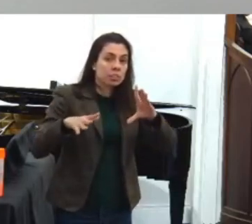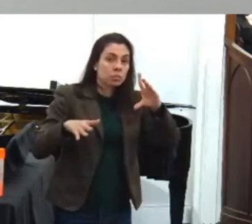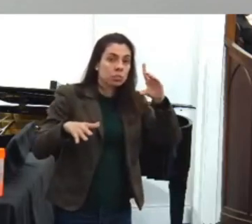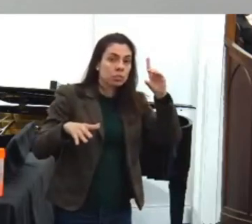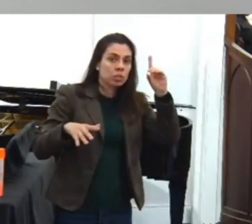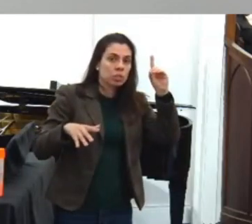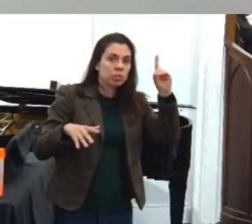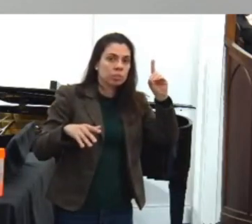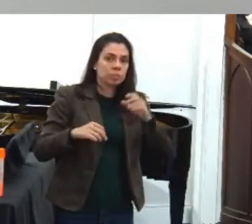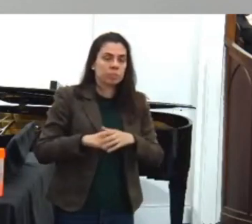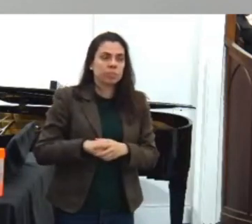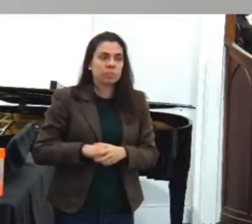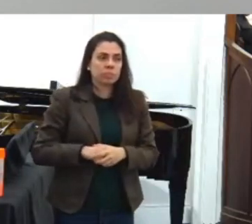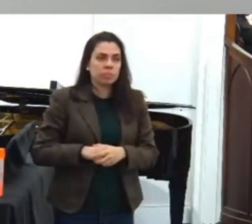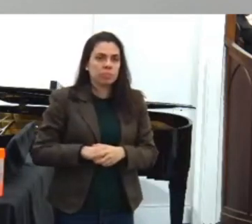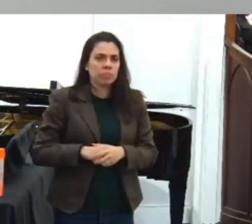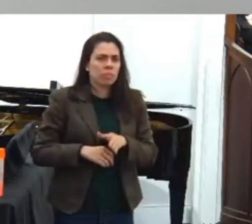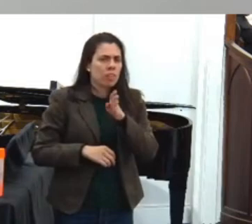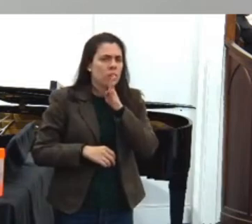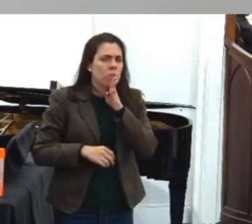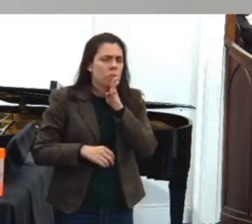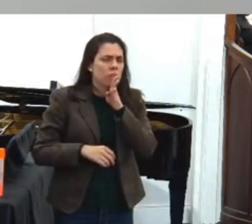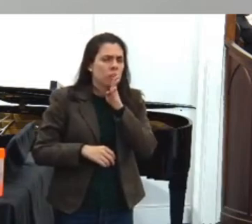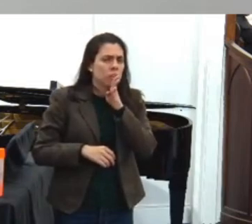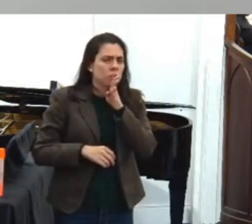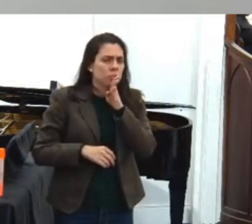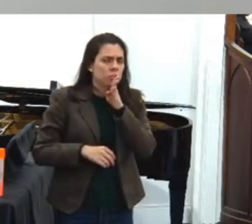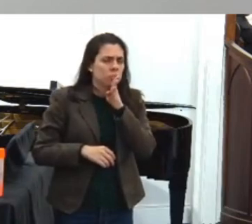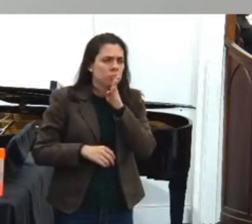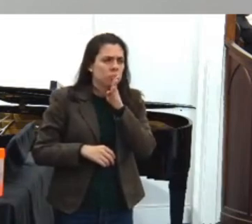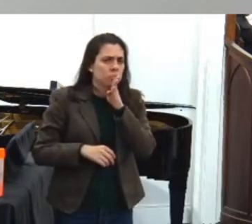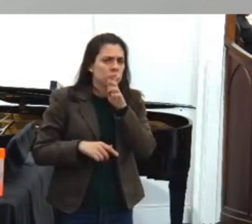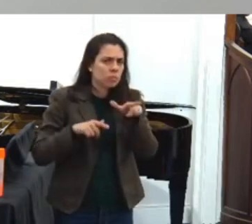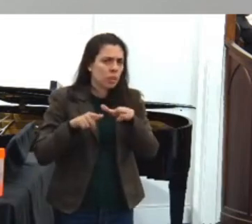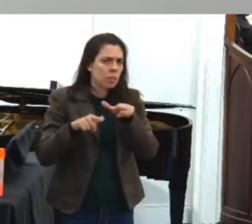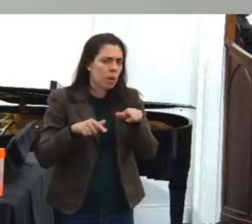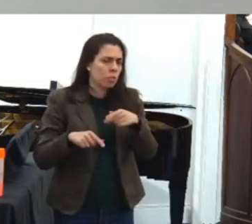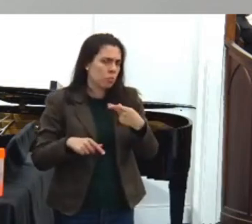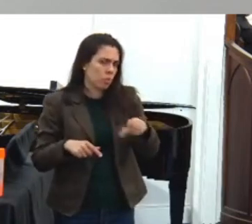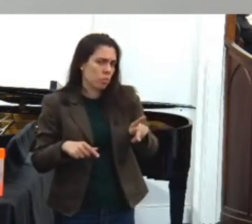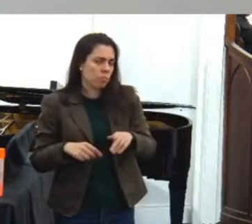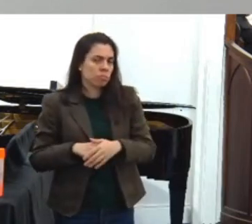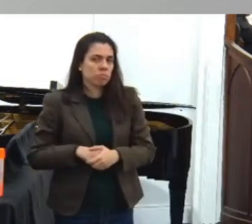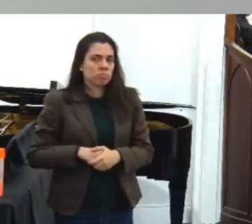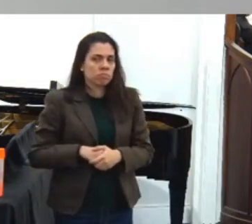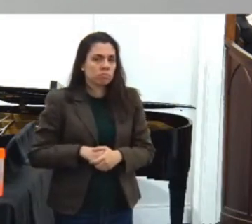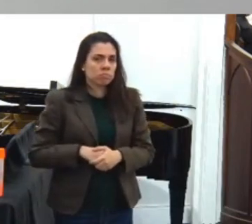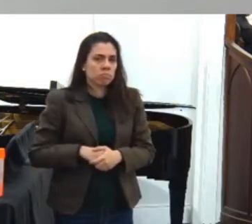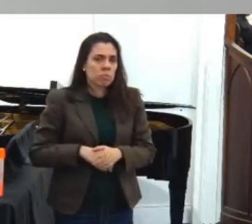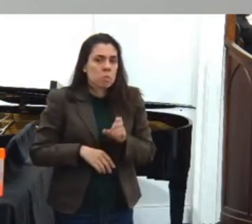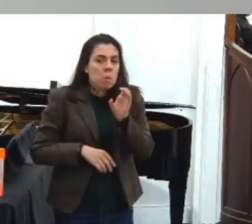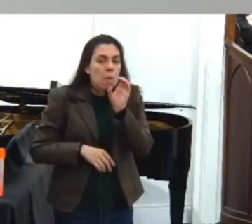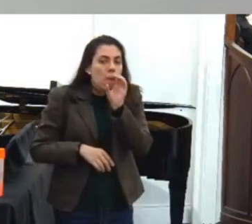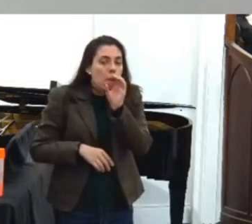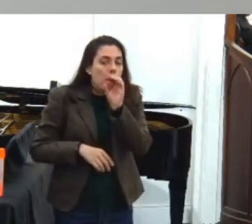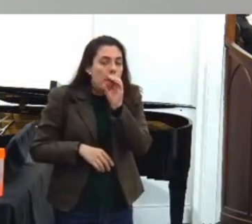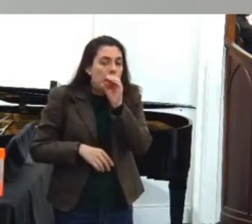Conheço as obras que você realiza, que você não é nem frio, nem